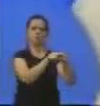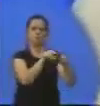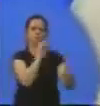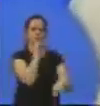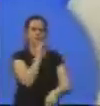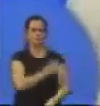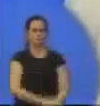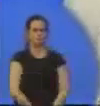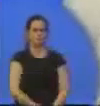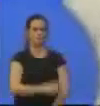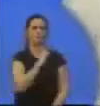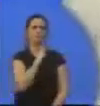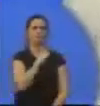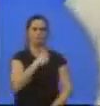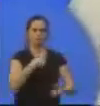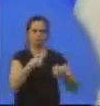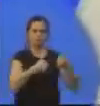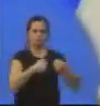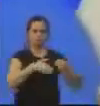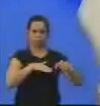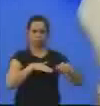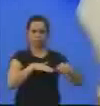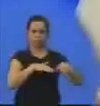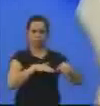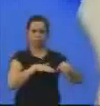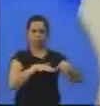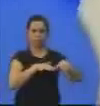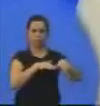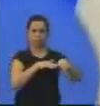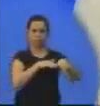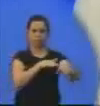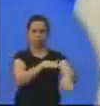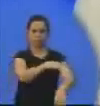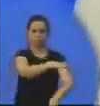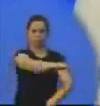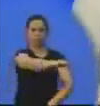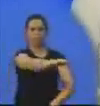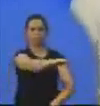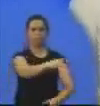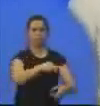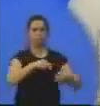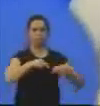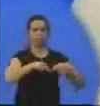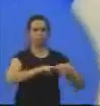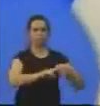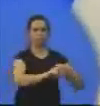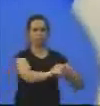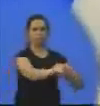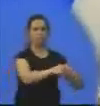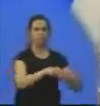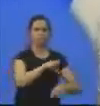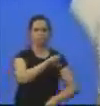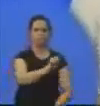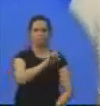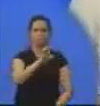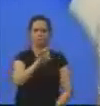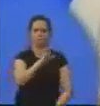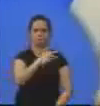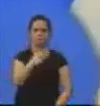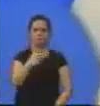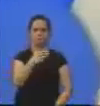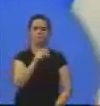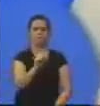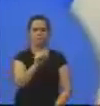exemplo. Eu tenho um corpo que está se movendo em linha reta e a sua posição é dada por S de t igual